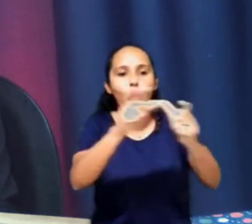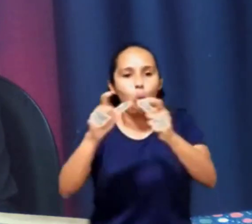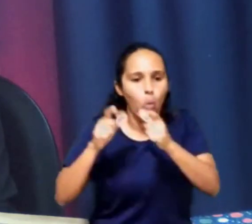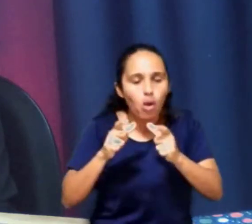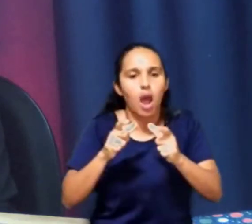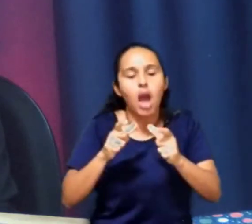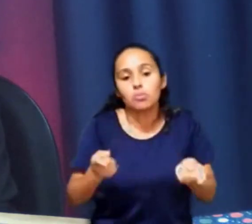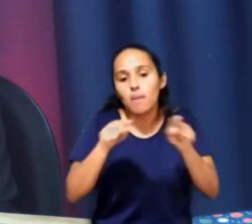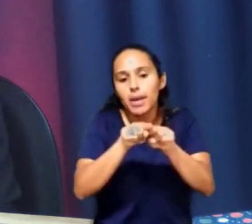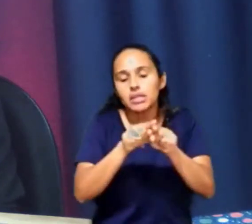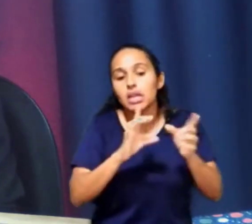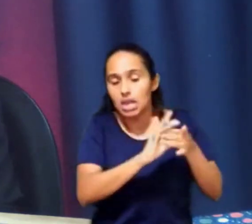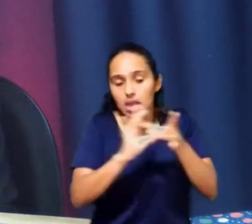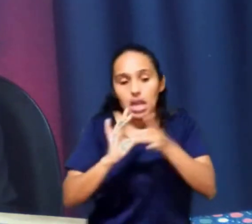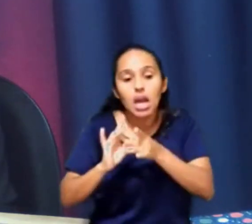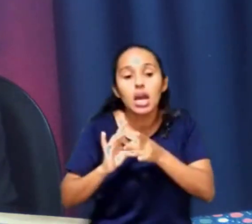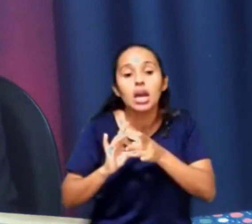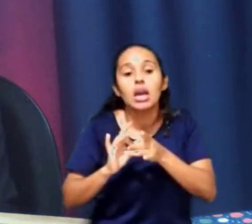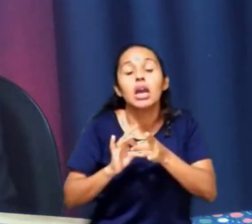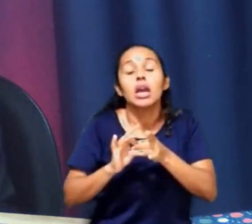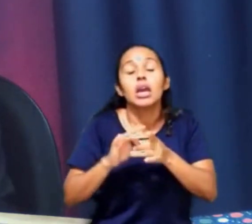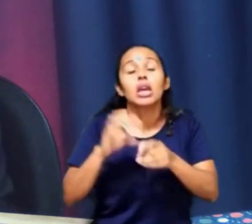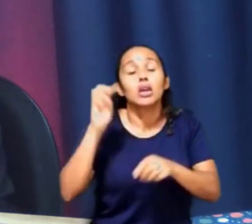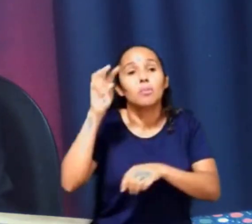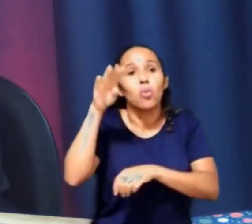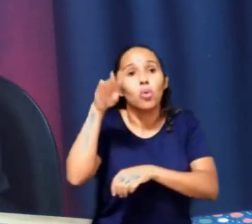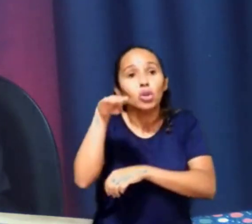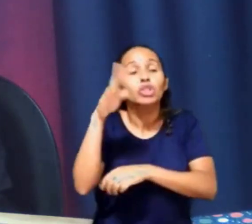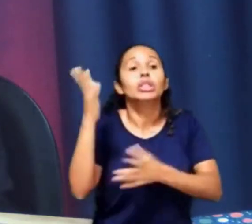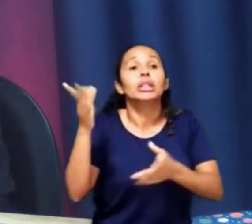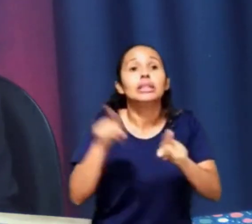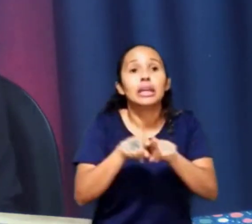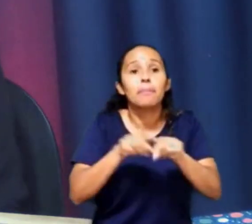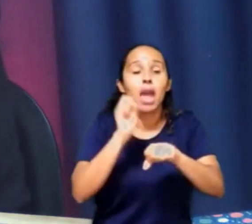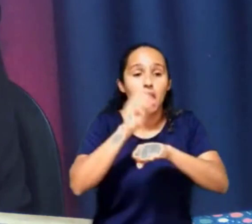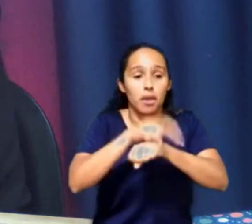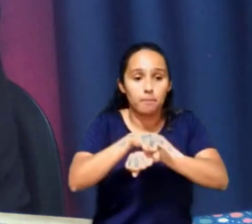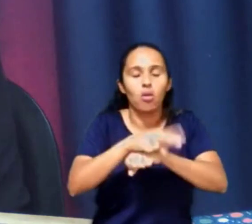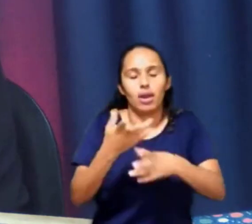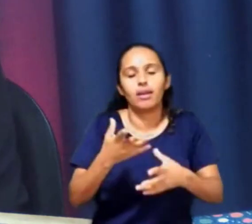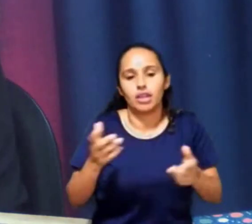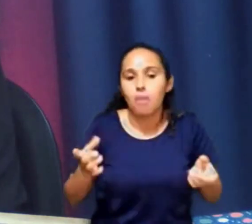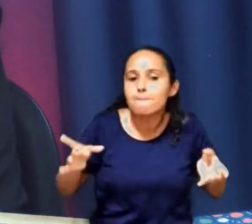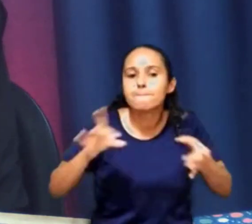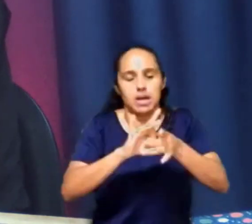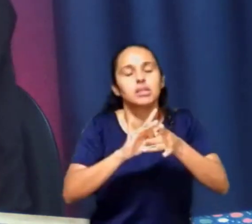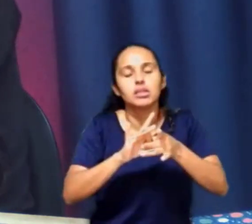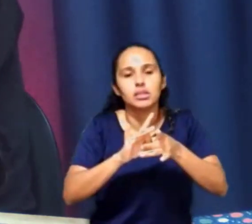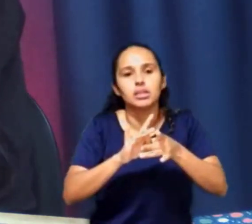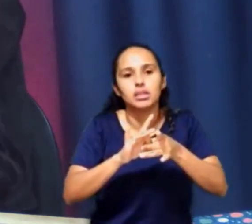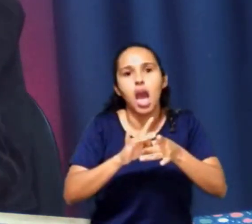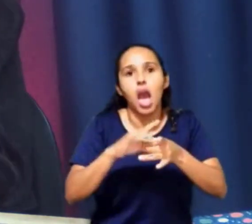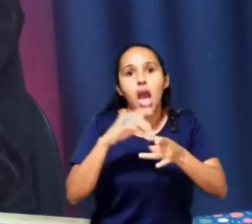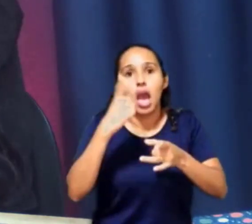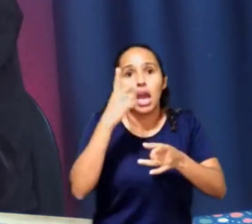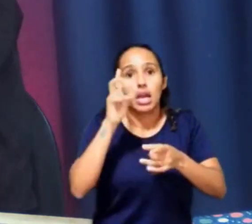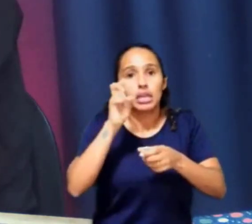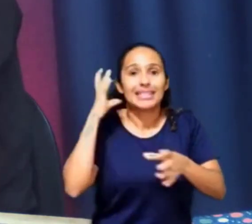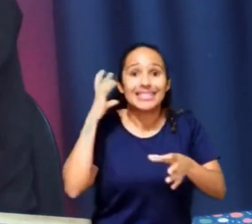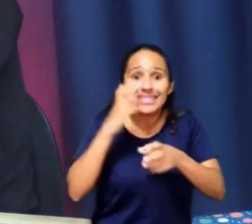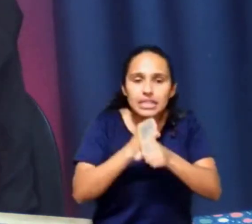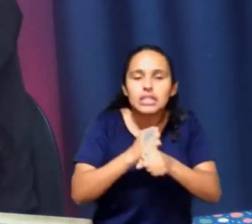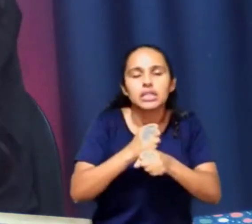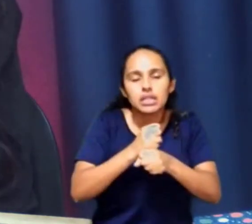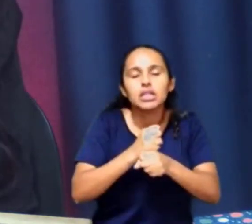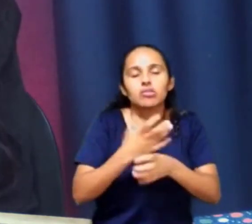e na PAI de Poá, essa parceria que está fazendo, vou debutar, né? 15 anos esse ano. 15 anos já, né, Simone? É uma